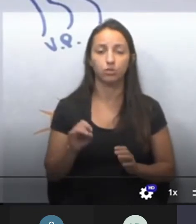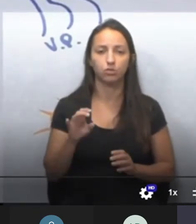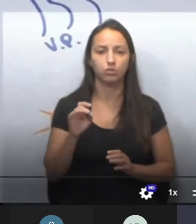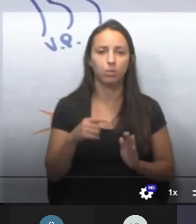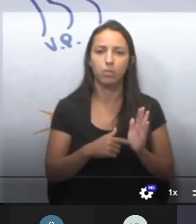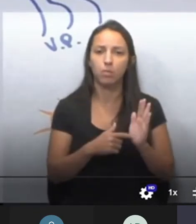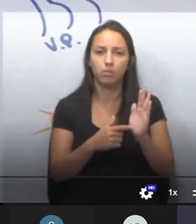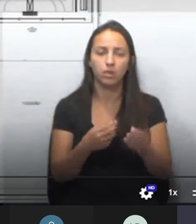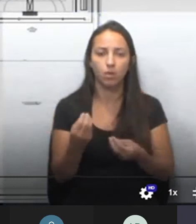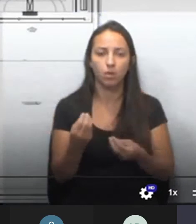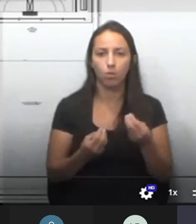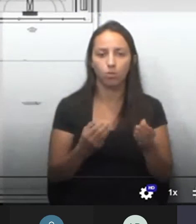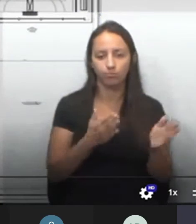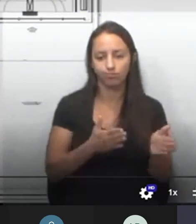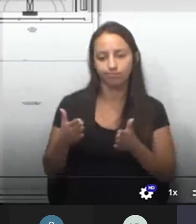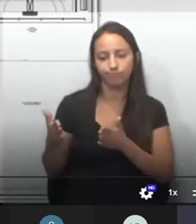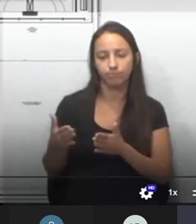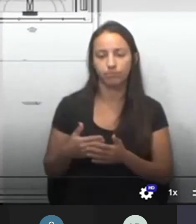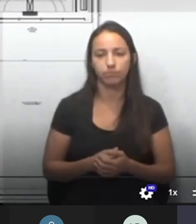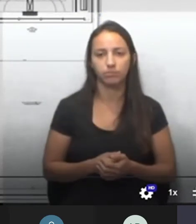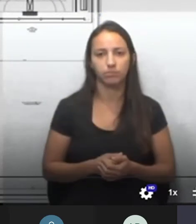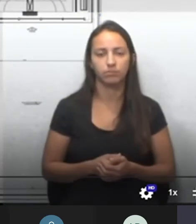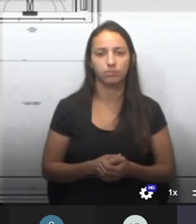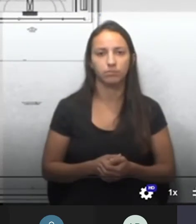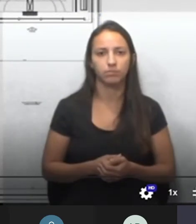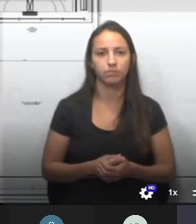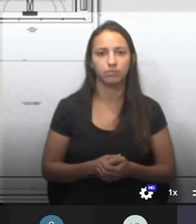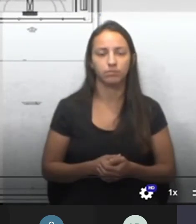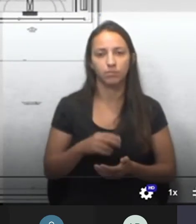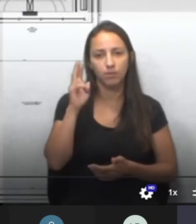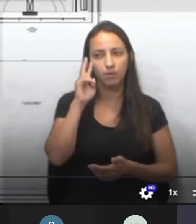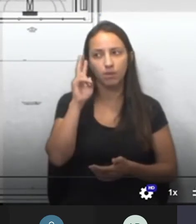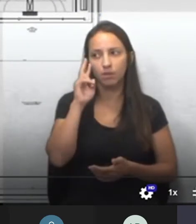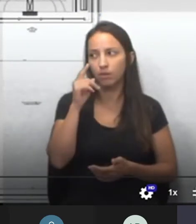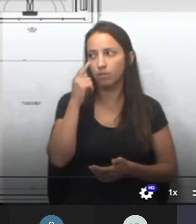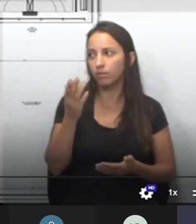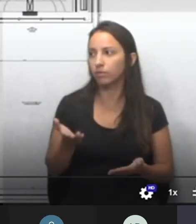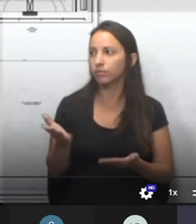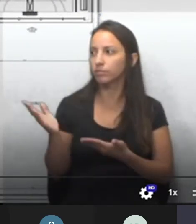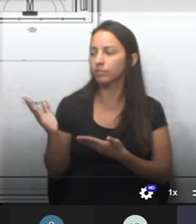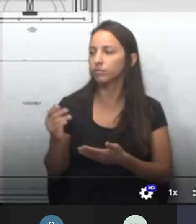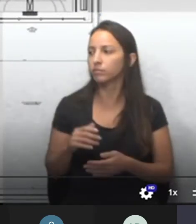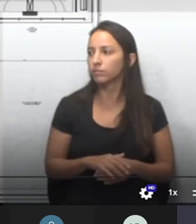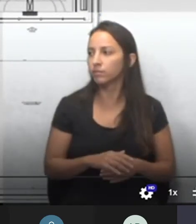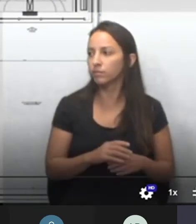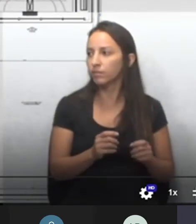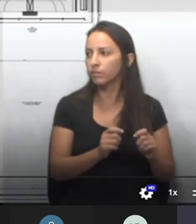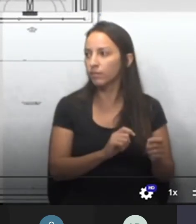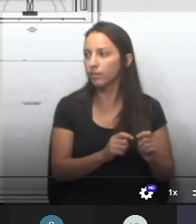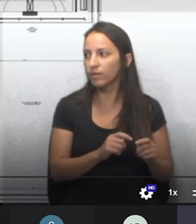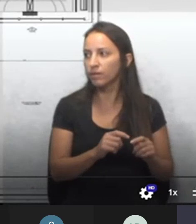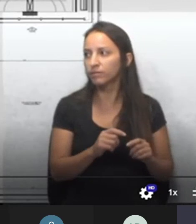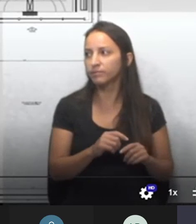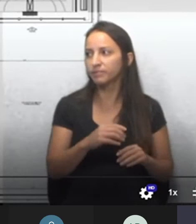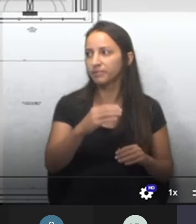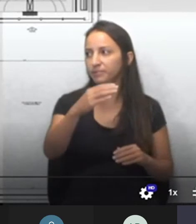só para ilustrar como é que está organizado, né? Lembra aqui, ó, administração,